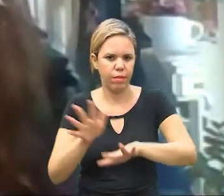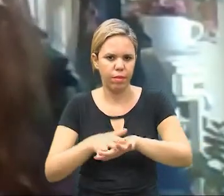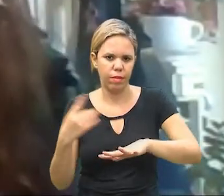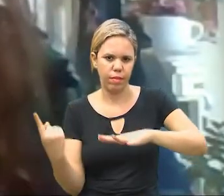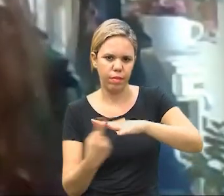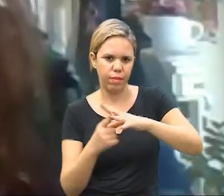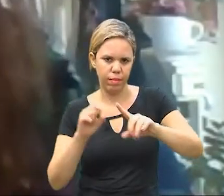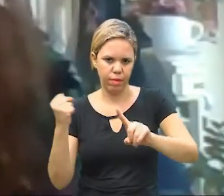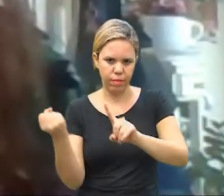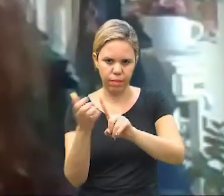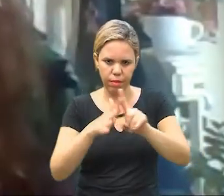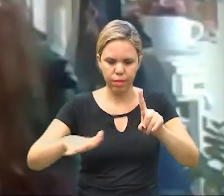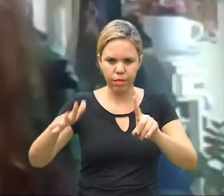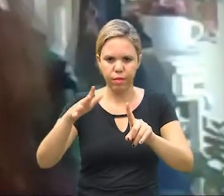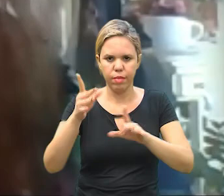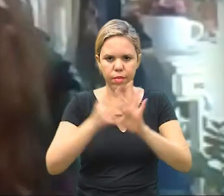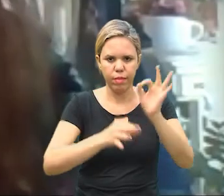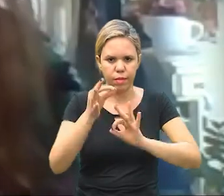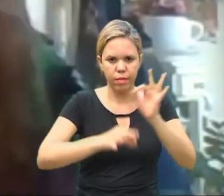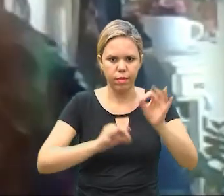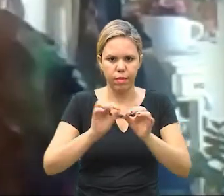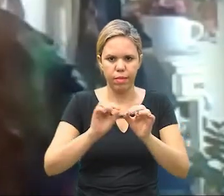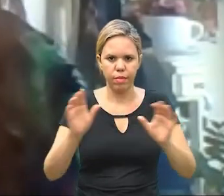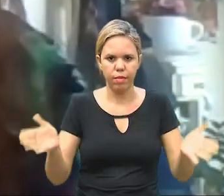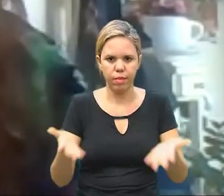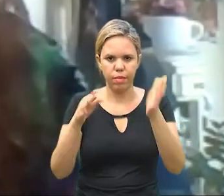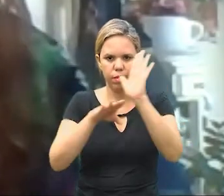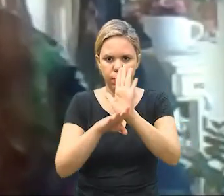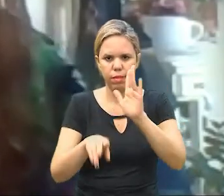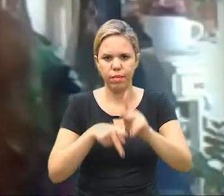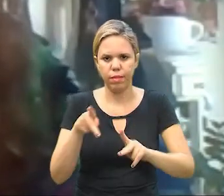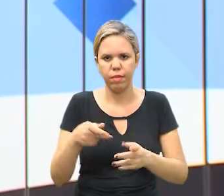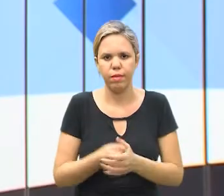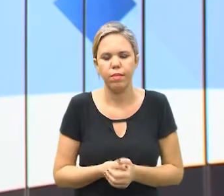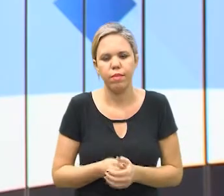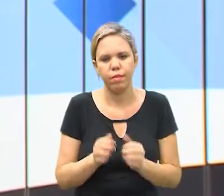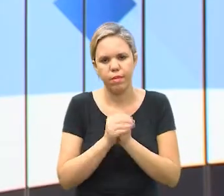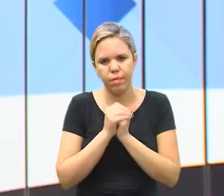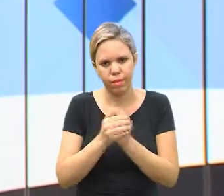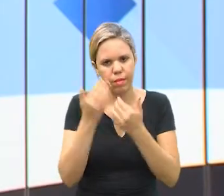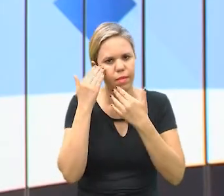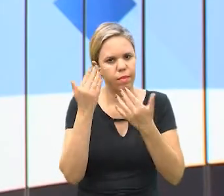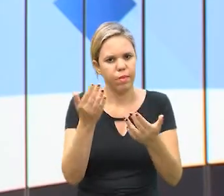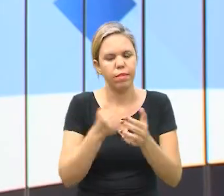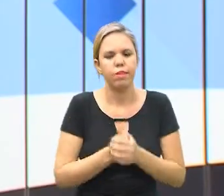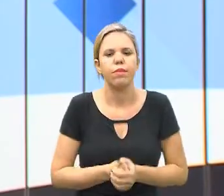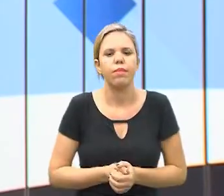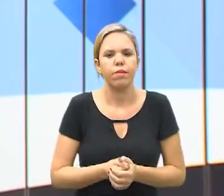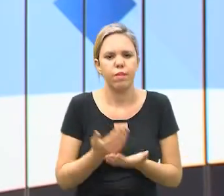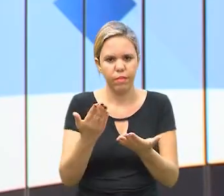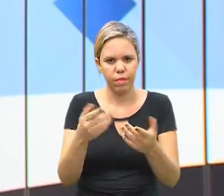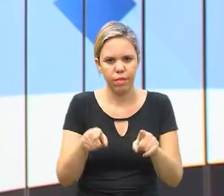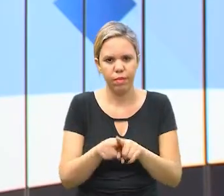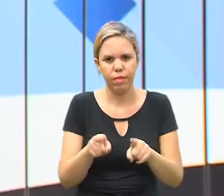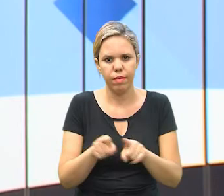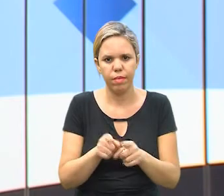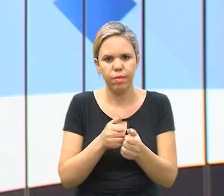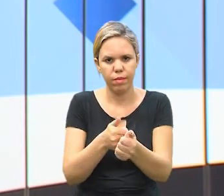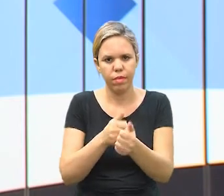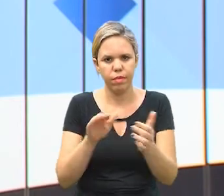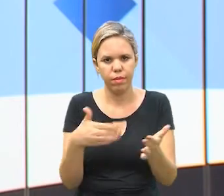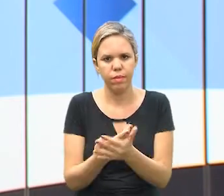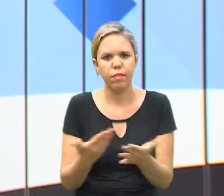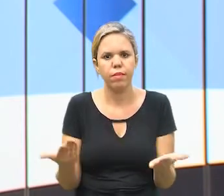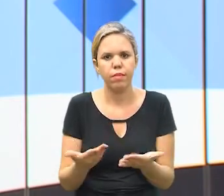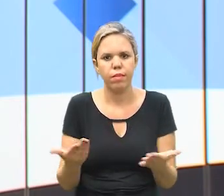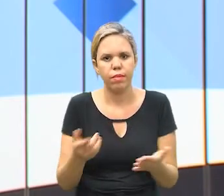delas na sociedade e como esses projetos fazem a diferença na vida delas. Amém. Obrigada, Vera. E obrigada a você que esteve comigo até